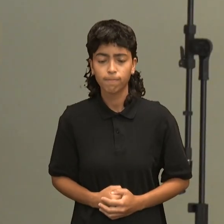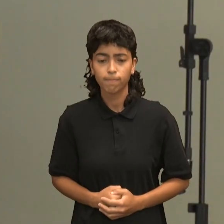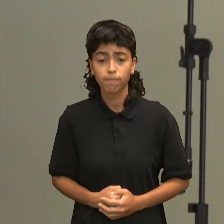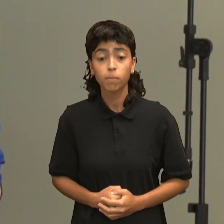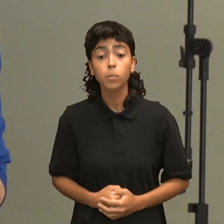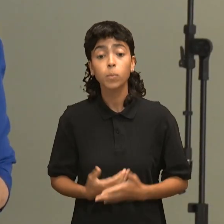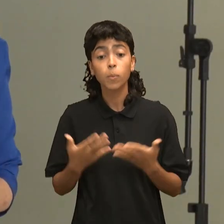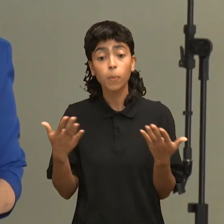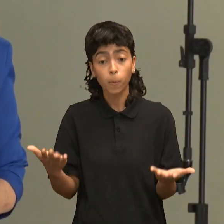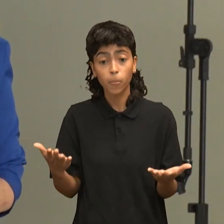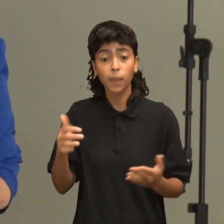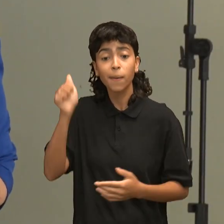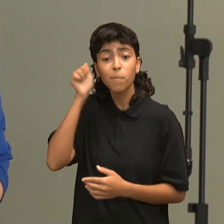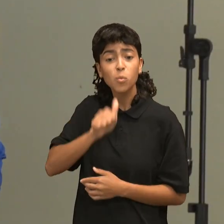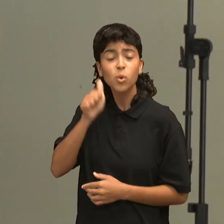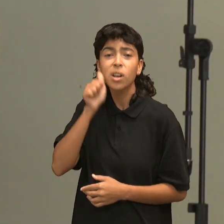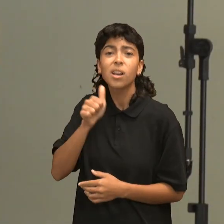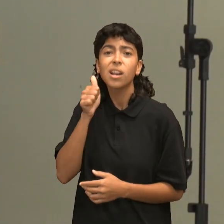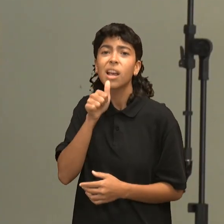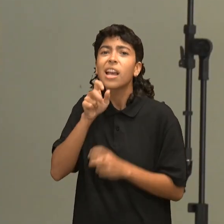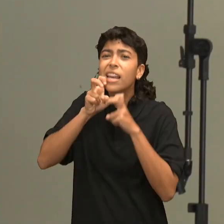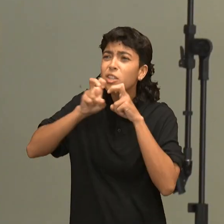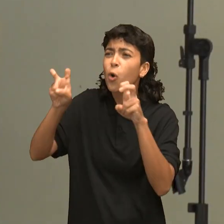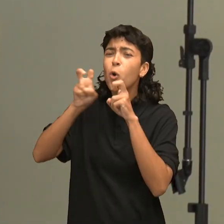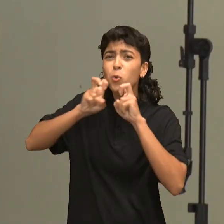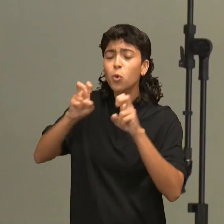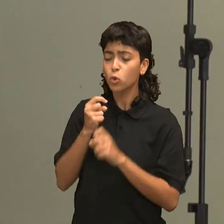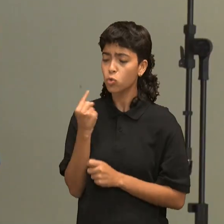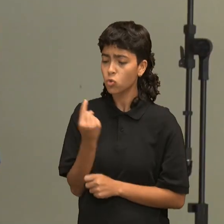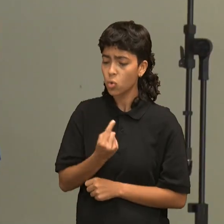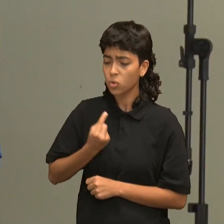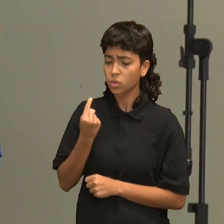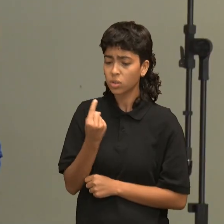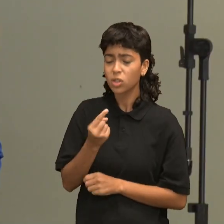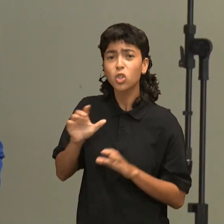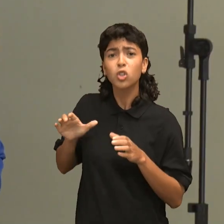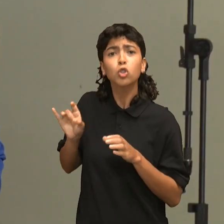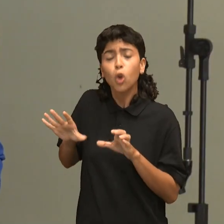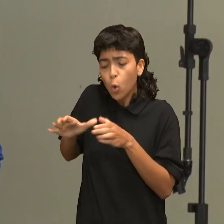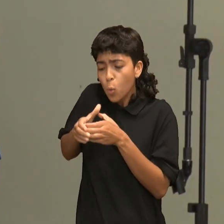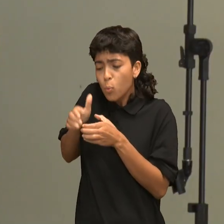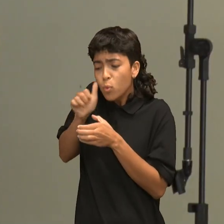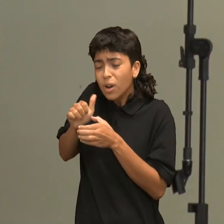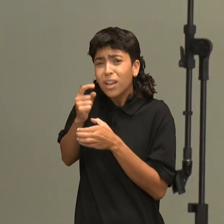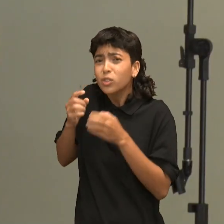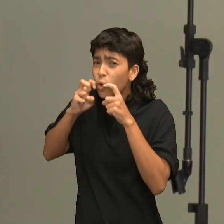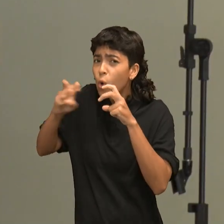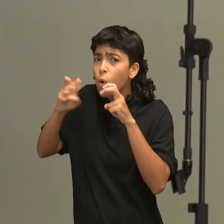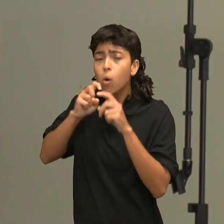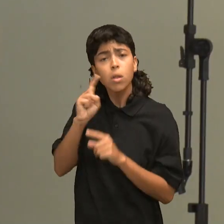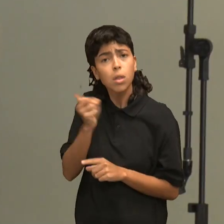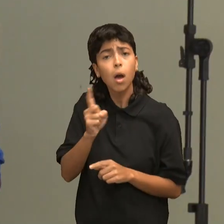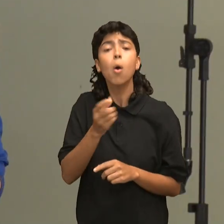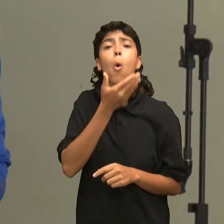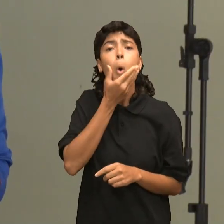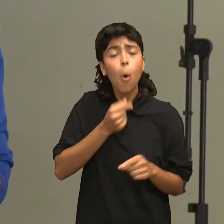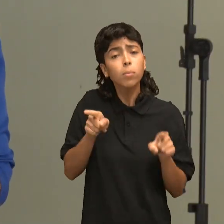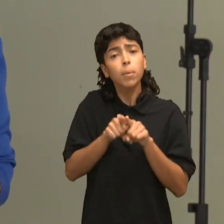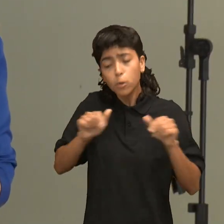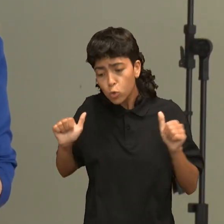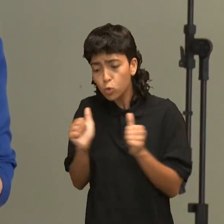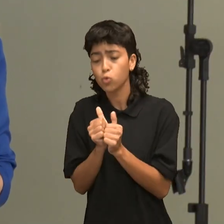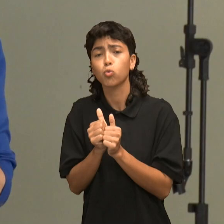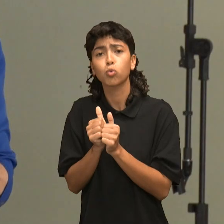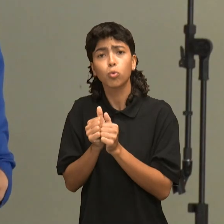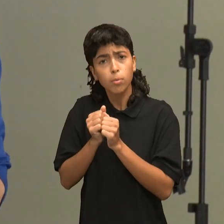para que as mulheres não fiquem gritando socorro de forma isolada, mas para que elas possam ir cada